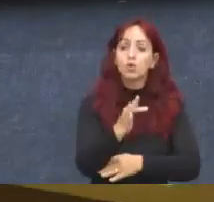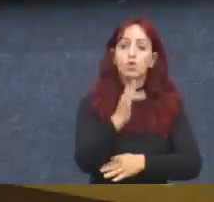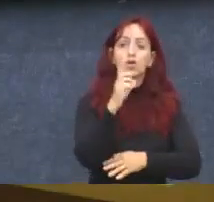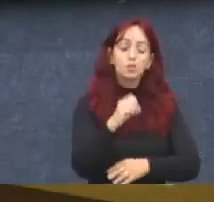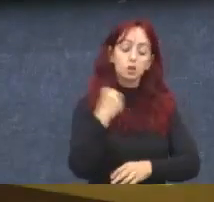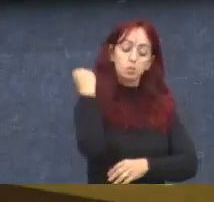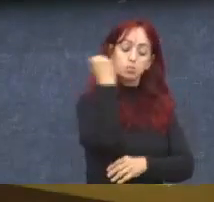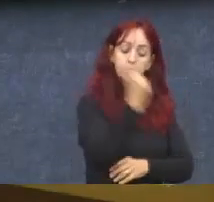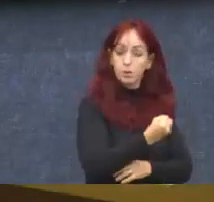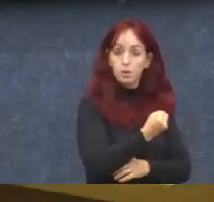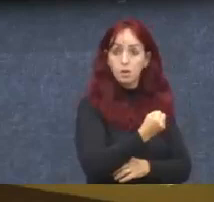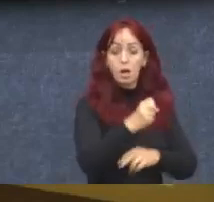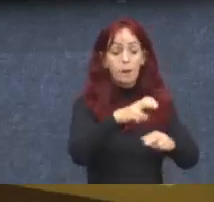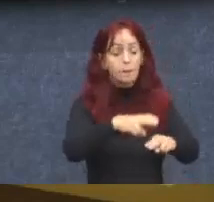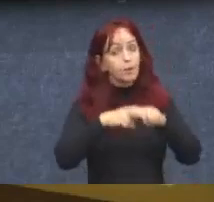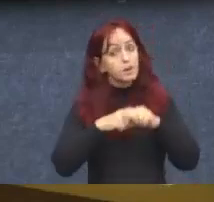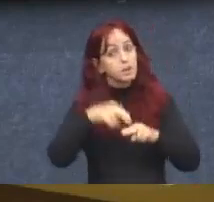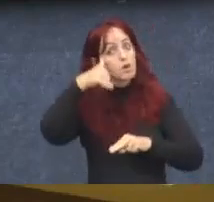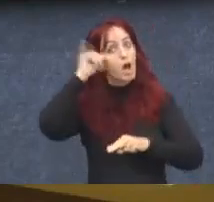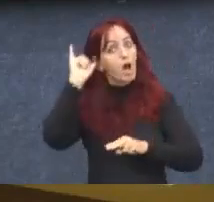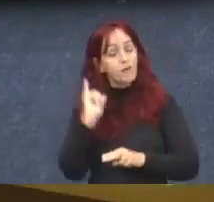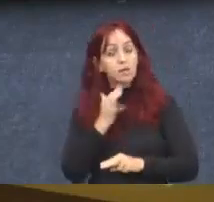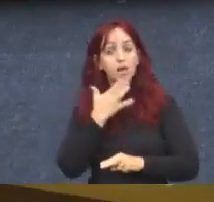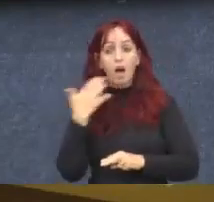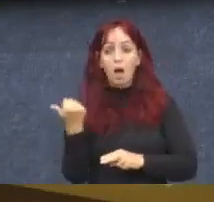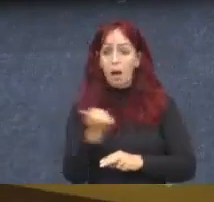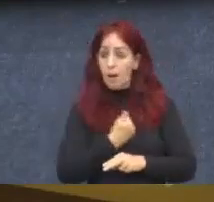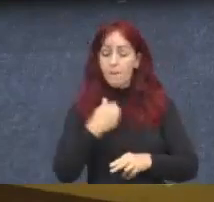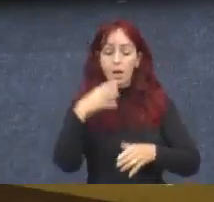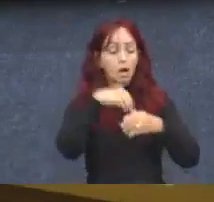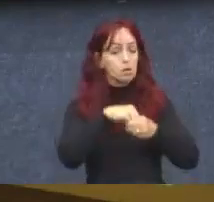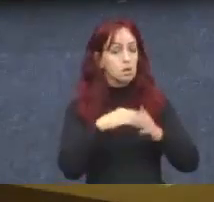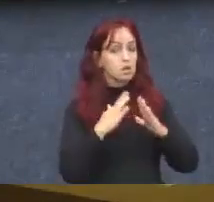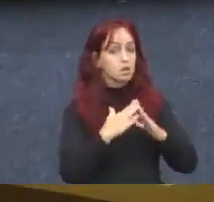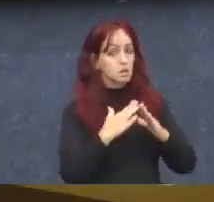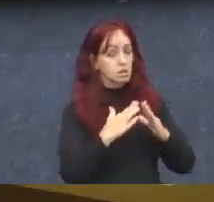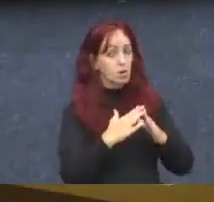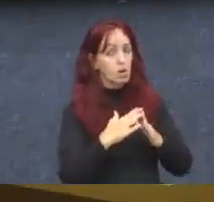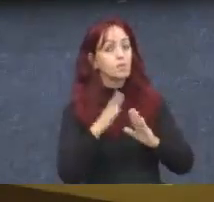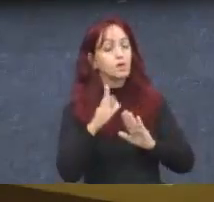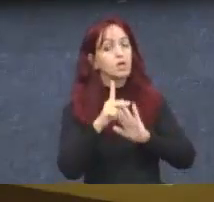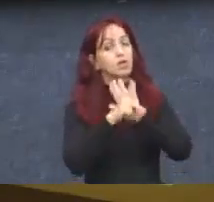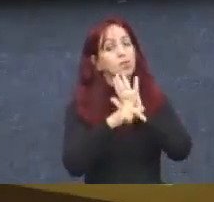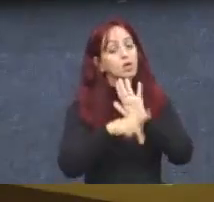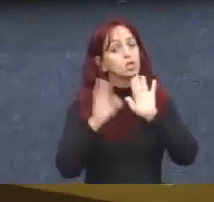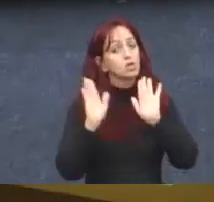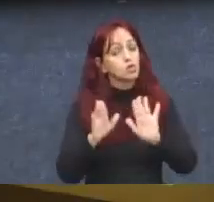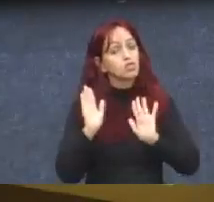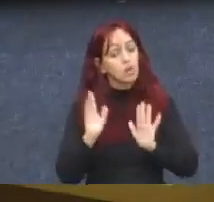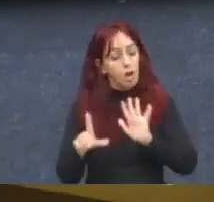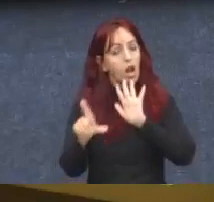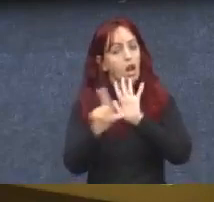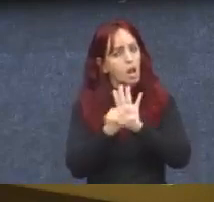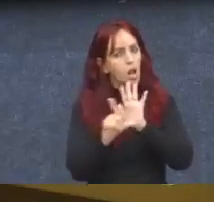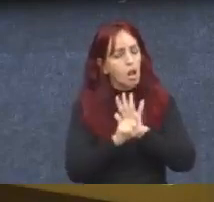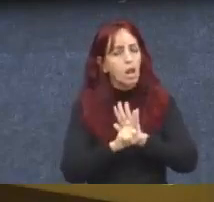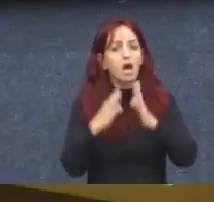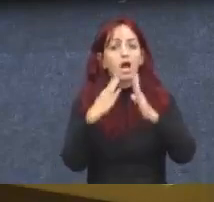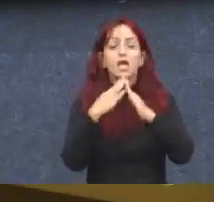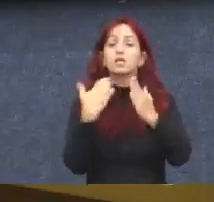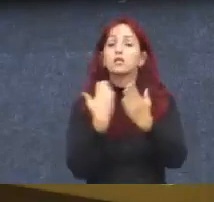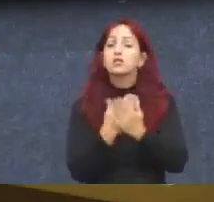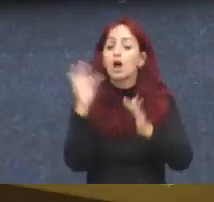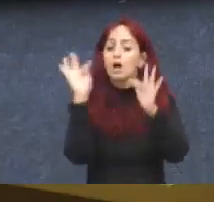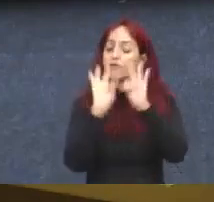futuro. E, por isso, a prevenção dentro das escolas é fundamental e, por isso, o projeto que hoje já é lei, Escola Feliz em BH, é